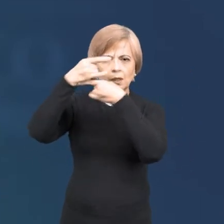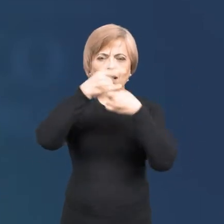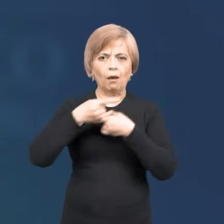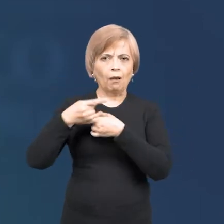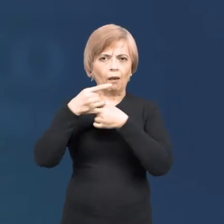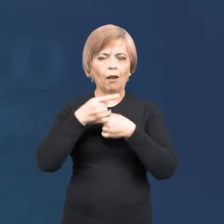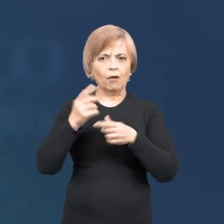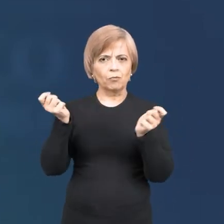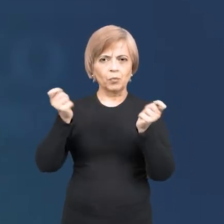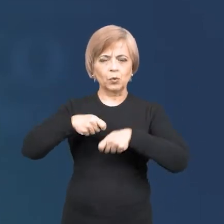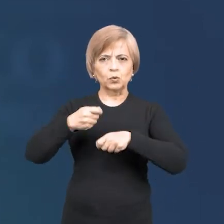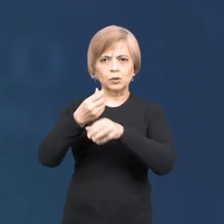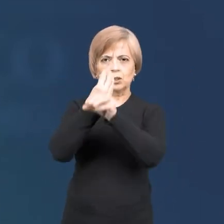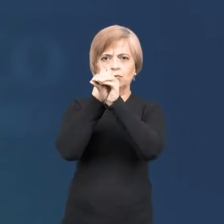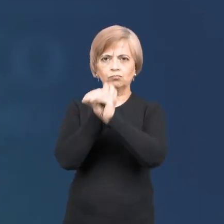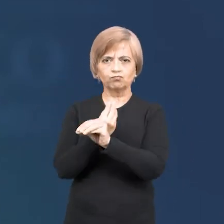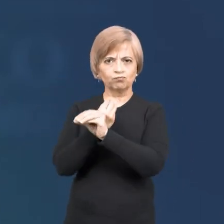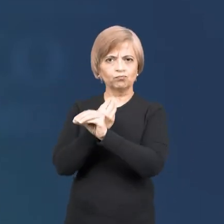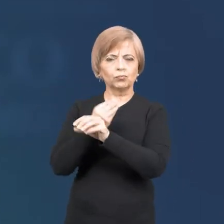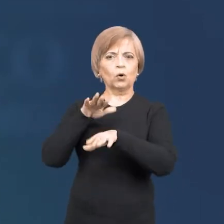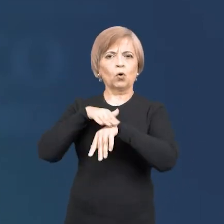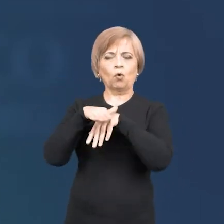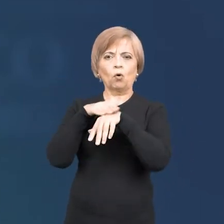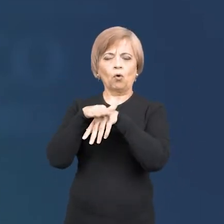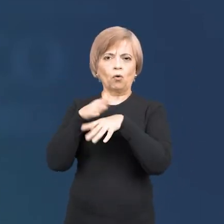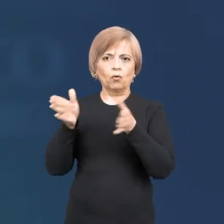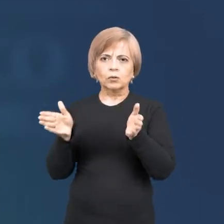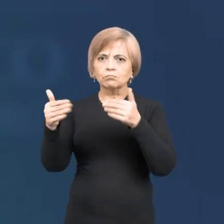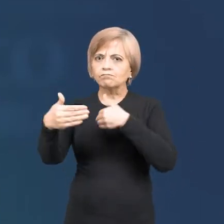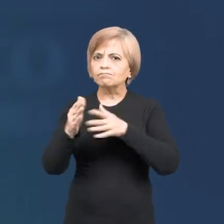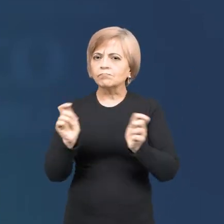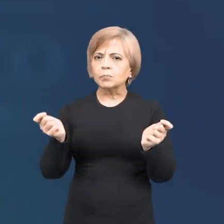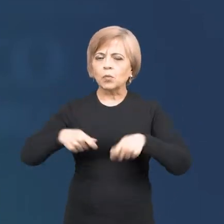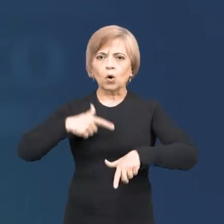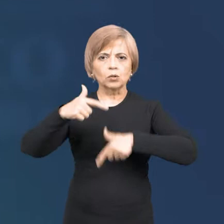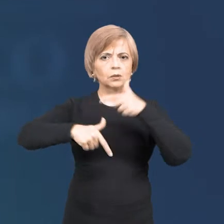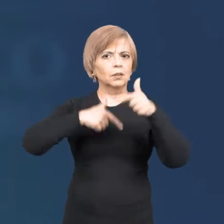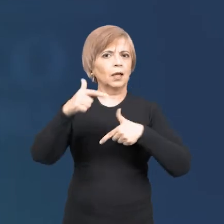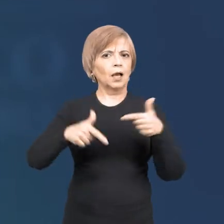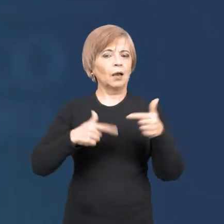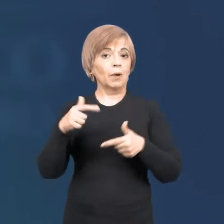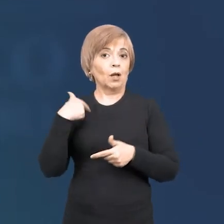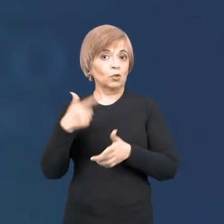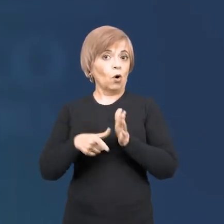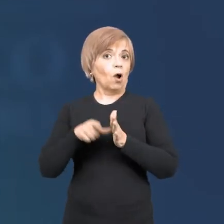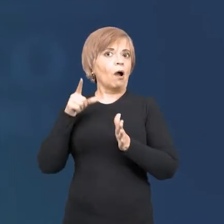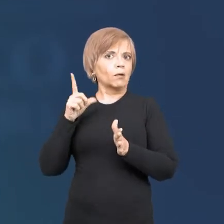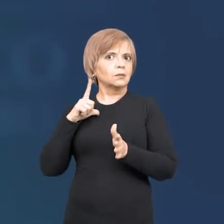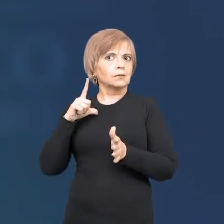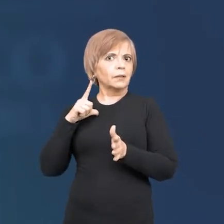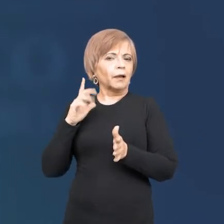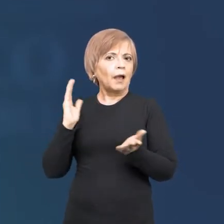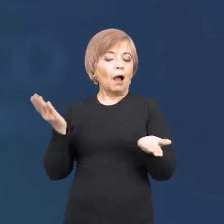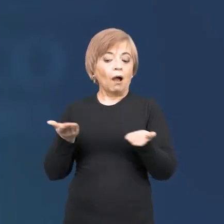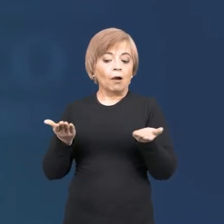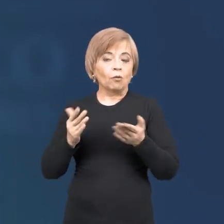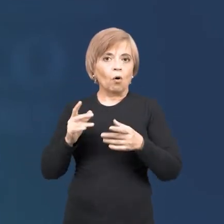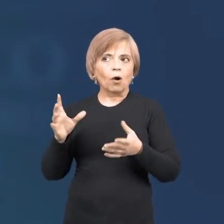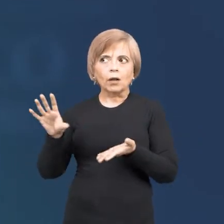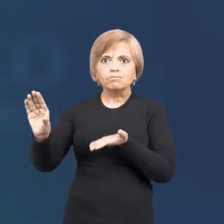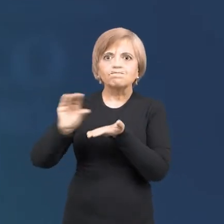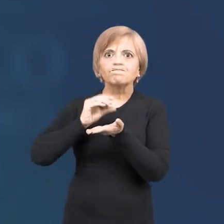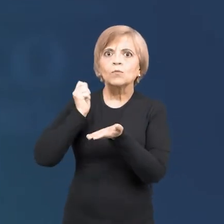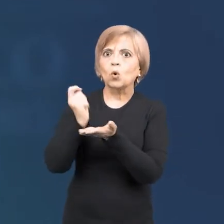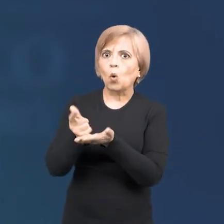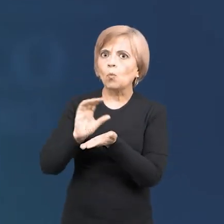agregadas a um pacote ferramental que nós já disponibilizamos e outros